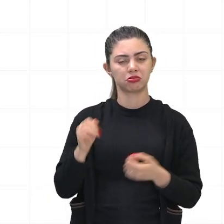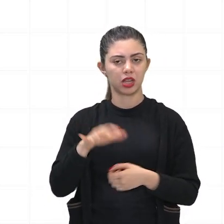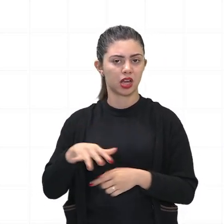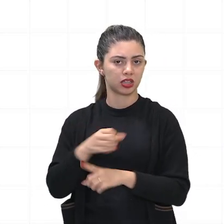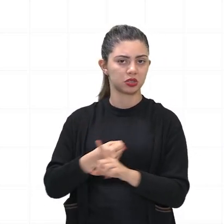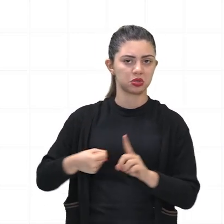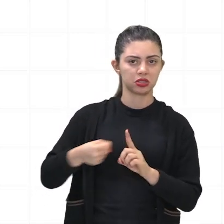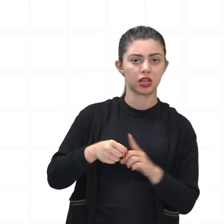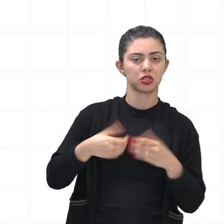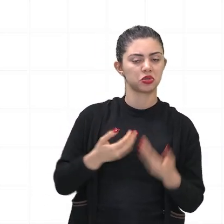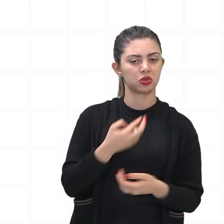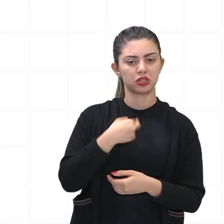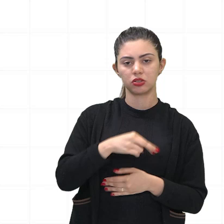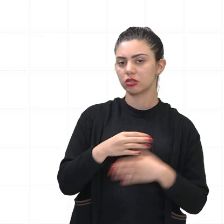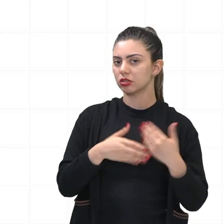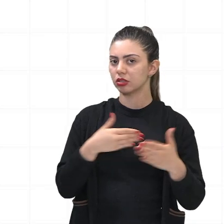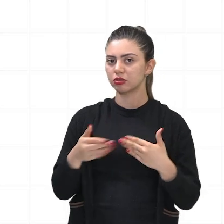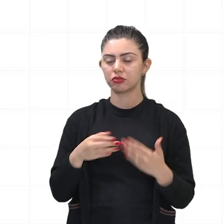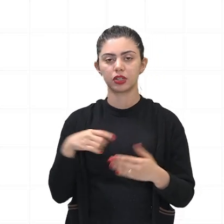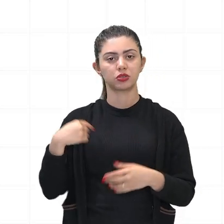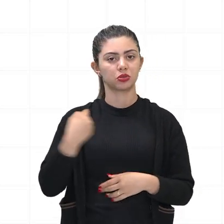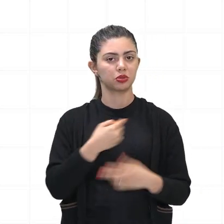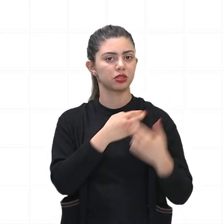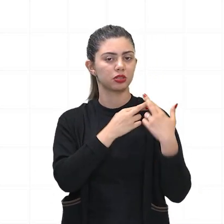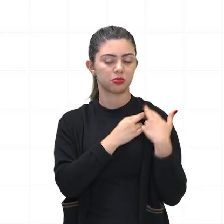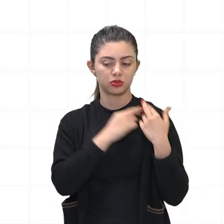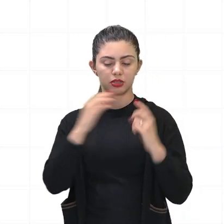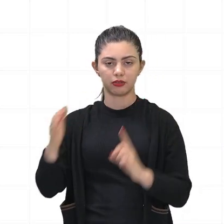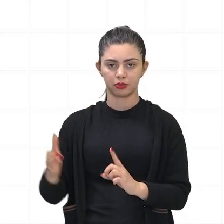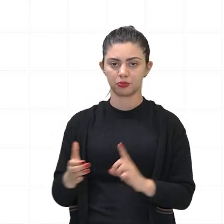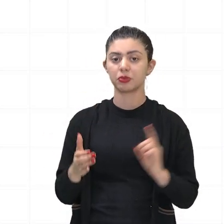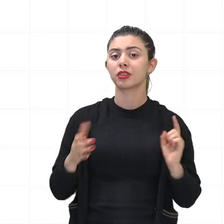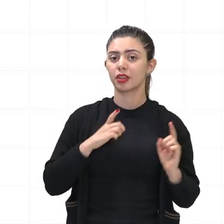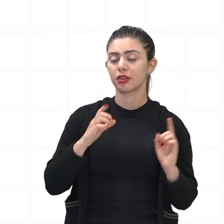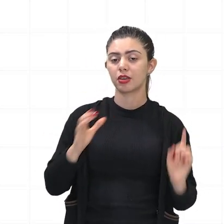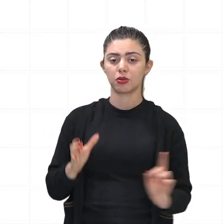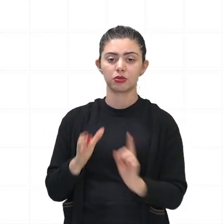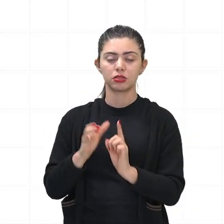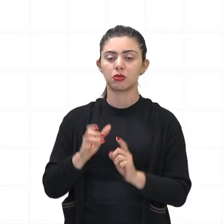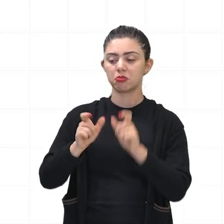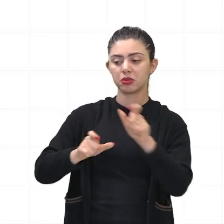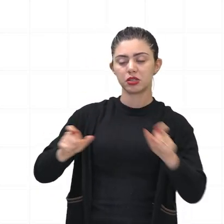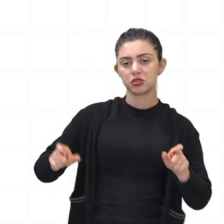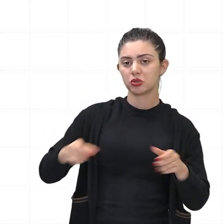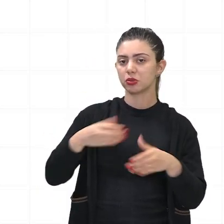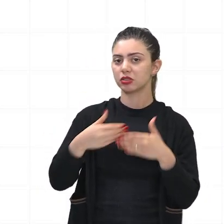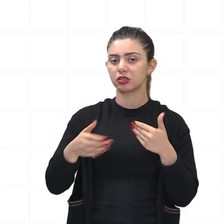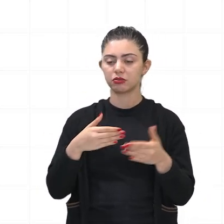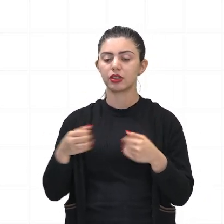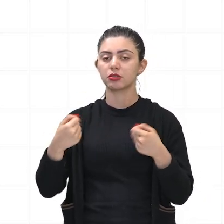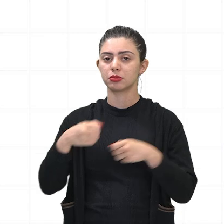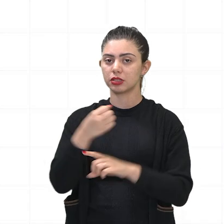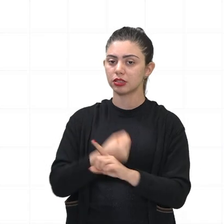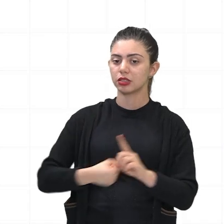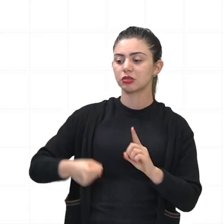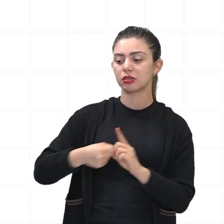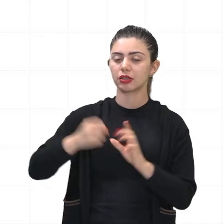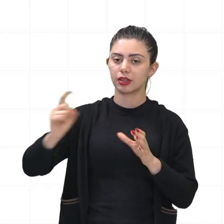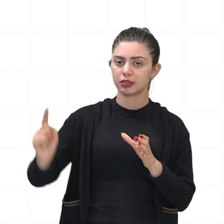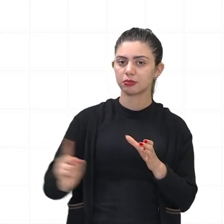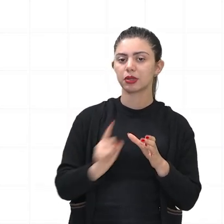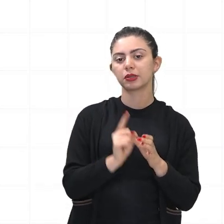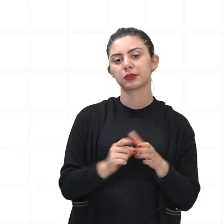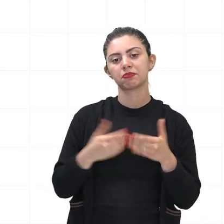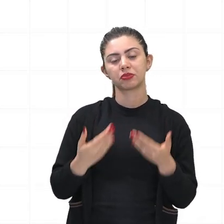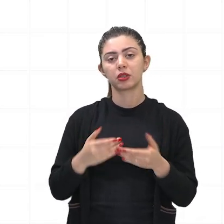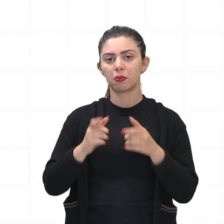uma responsabilidade de todos nós. Devemos valorizar cada pessoa e grupo que fazem parte dessa sociedade brasileira, garantindo